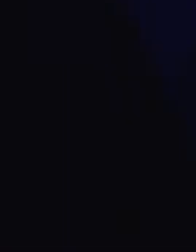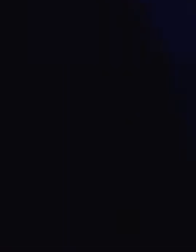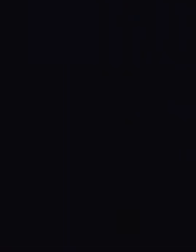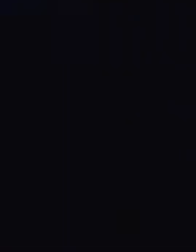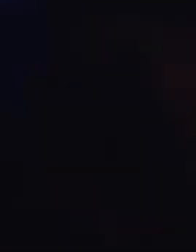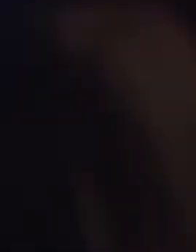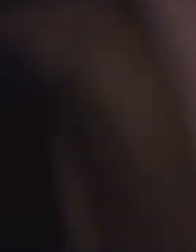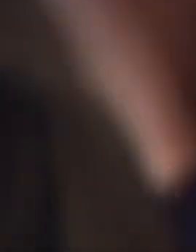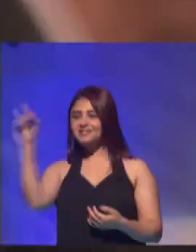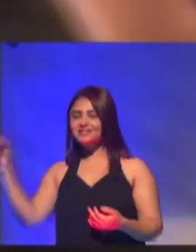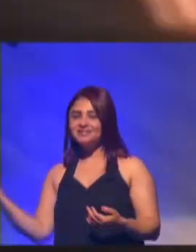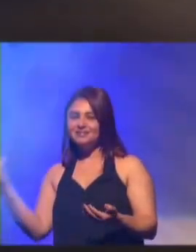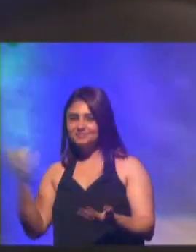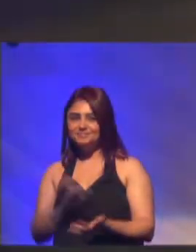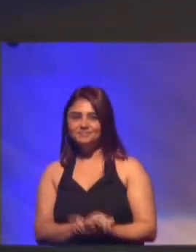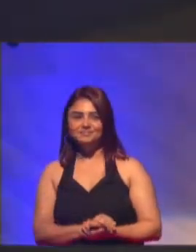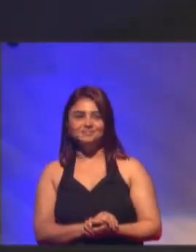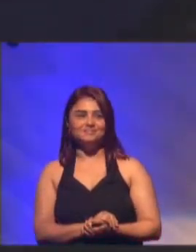Bom dia!